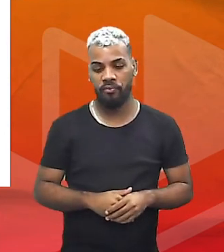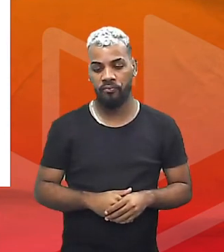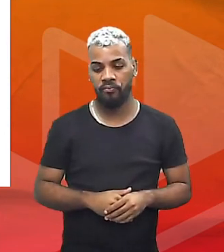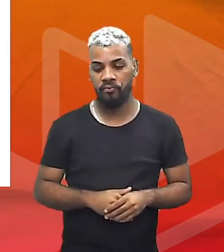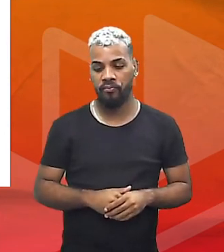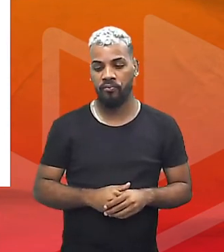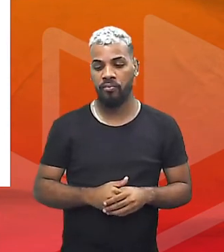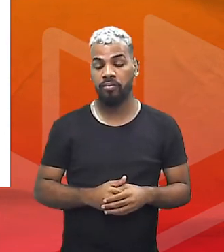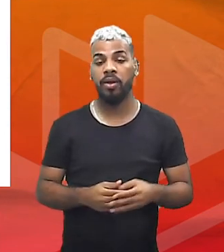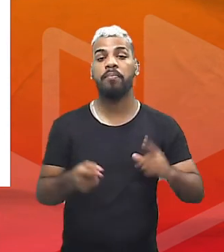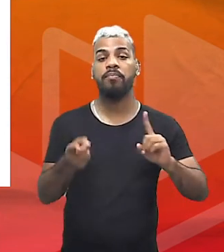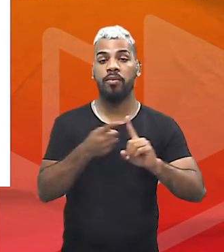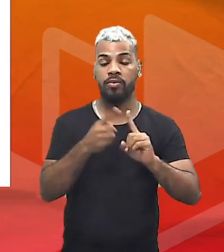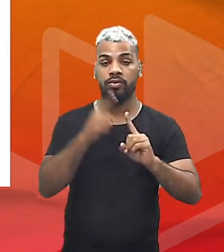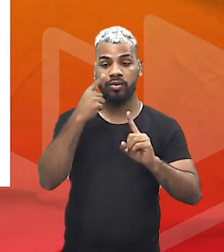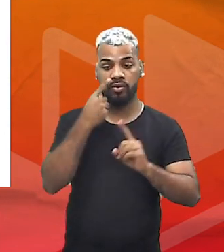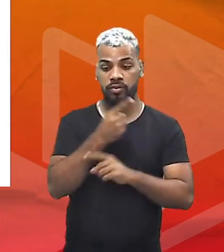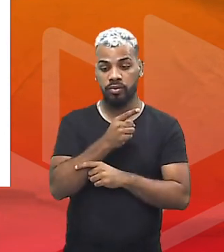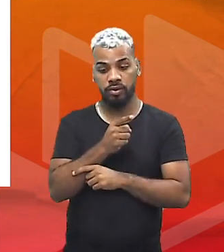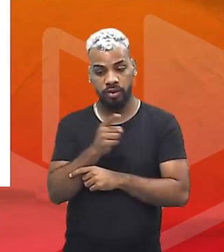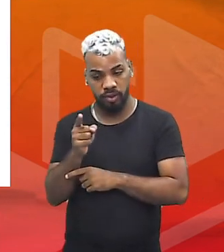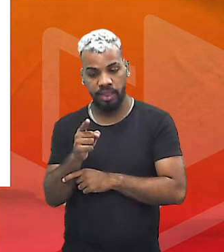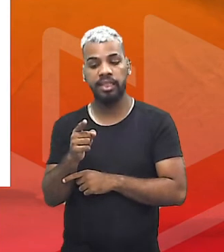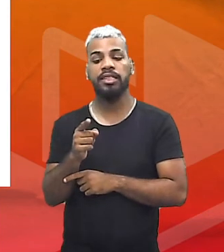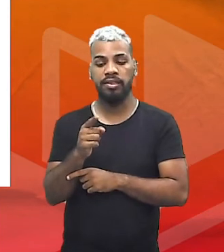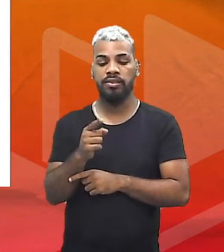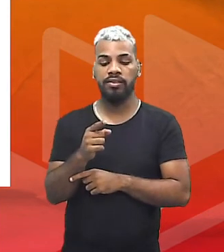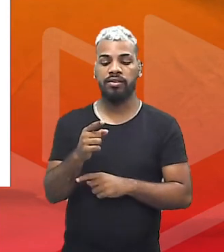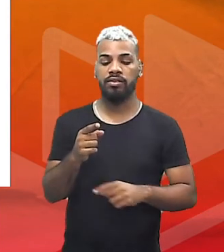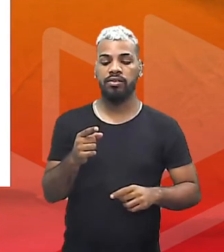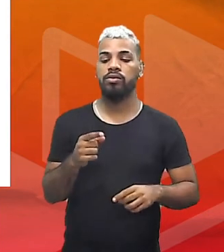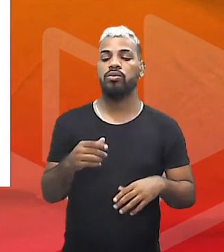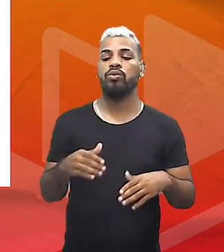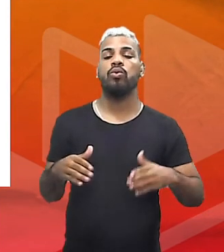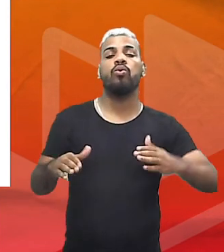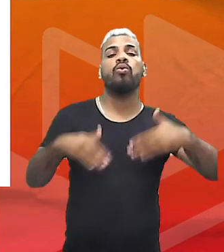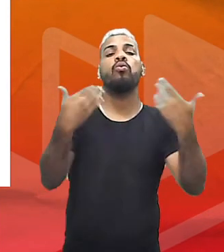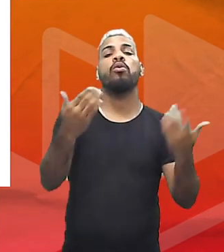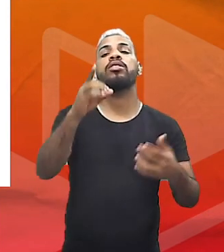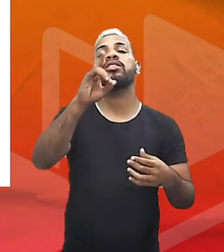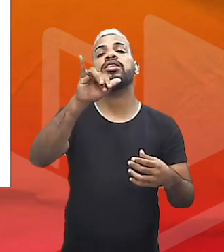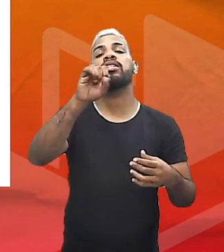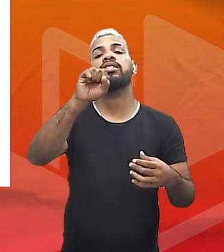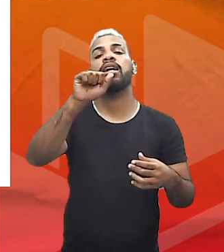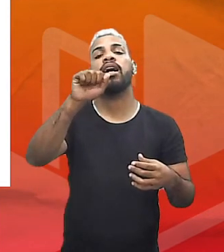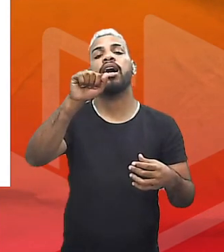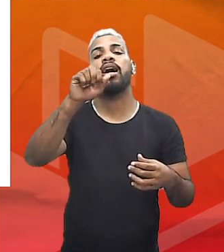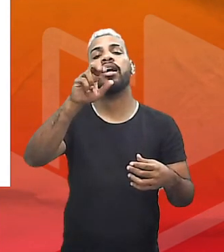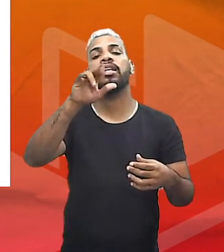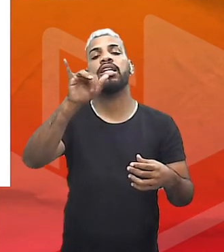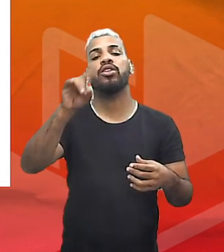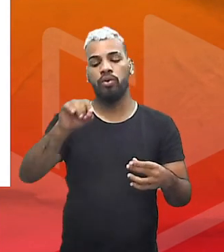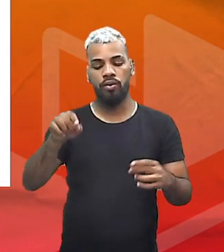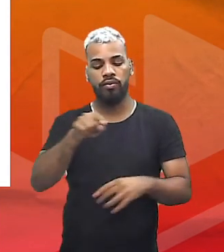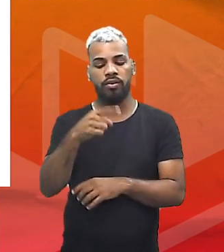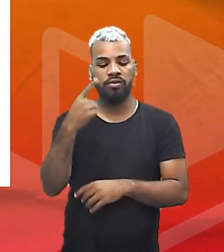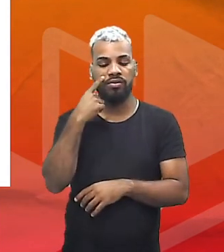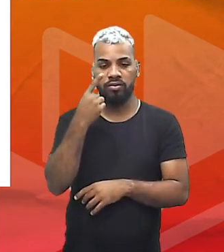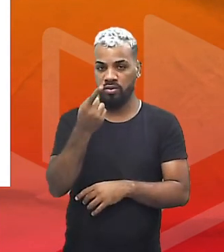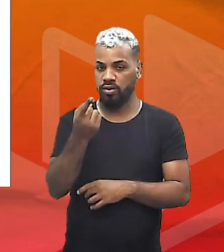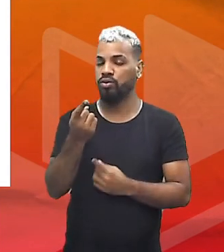aí primeiro você olhava e vê e cortava logo que não era de sacarídeo por exemplo Vocês acabaram de ver comigo